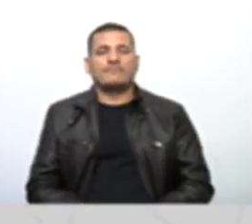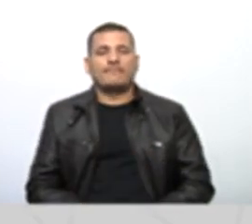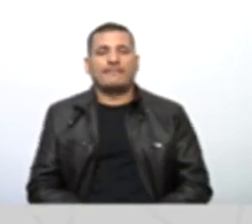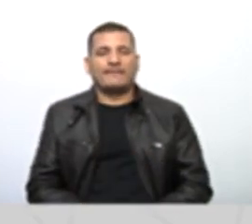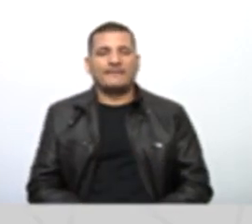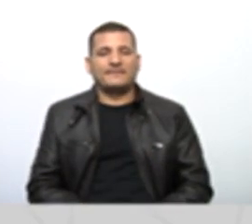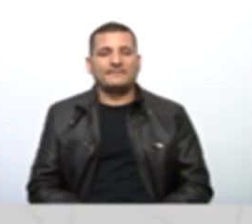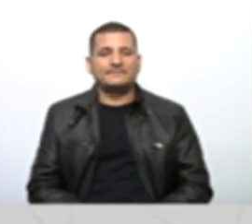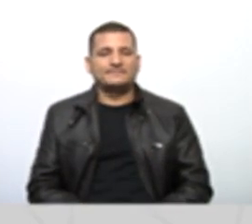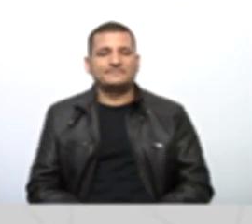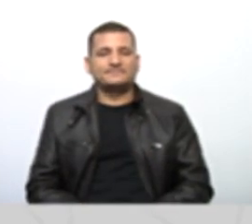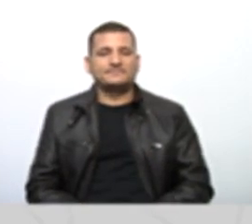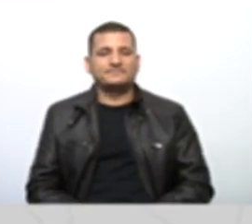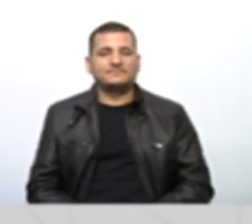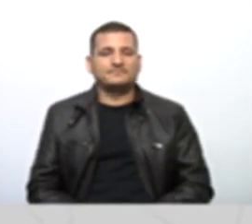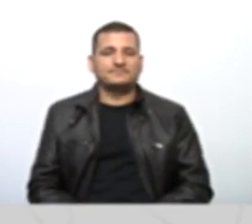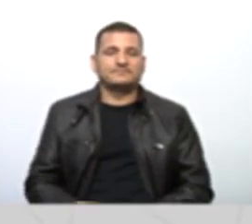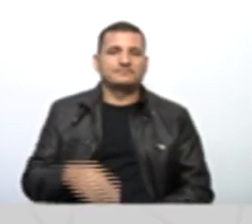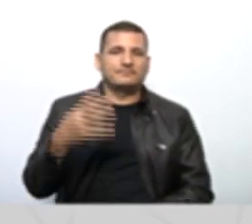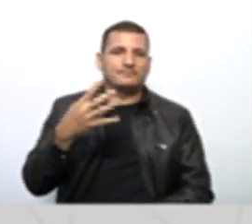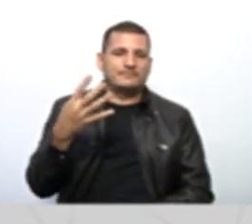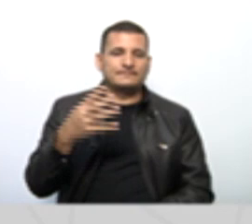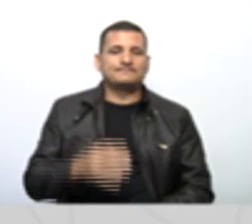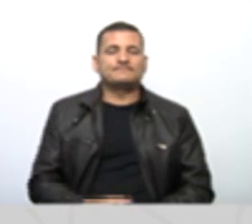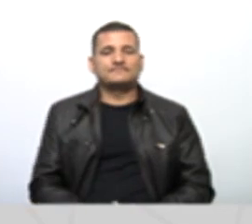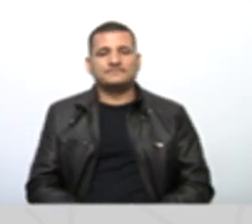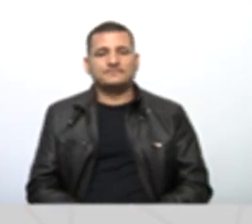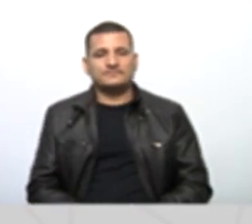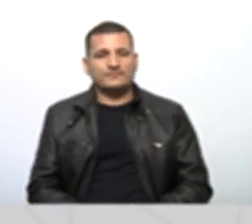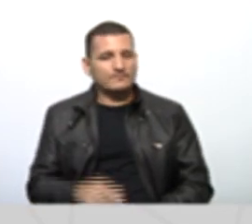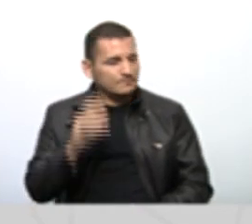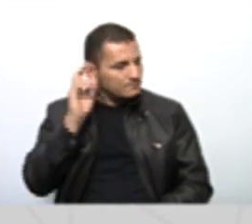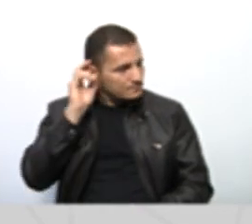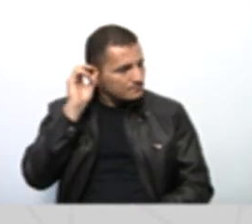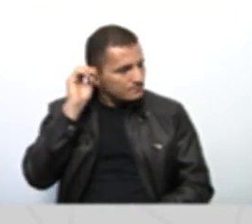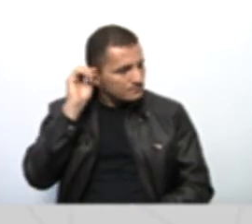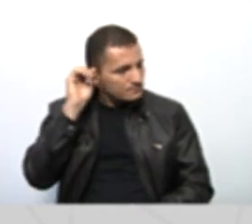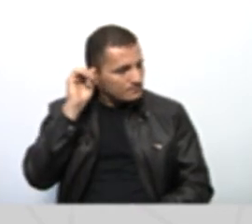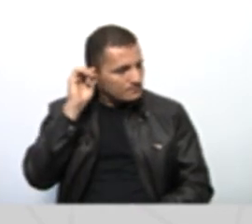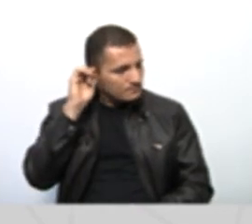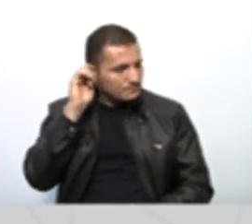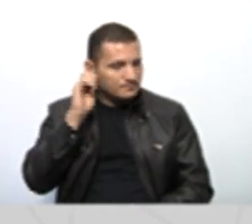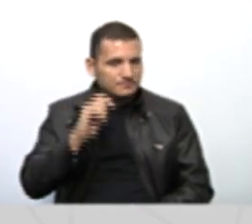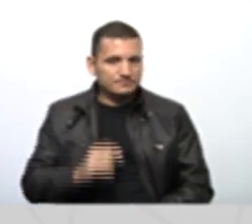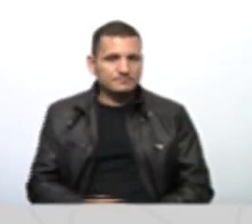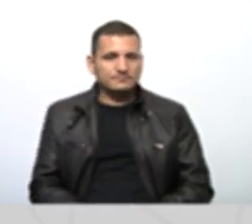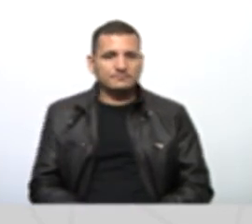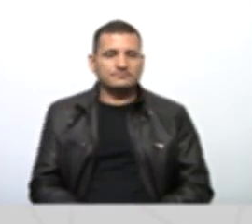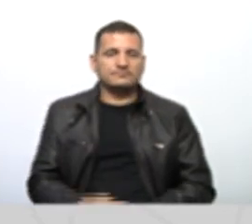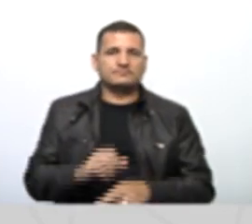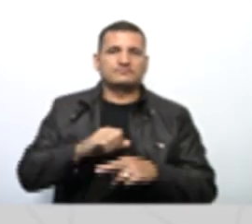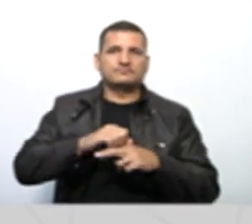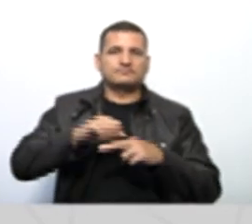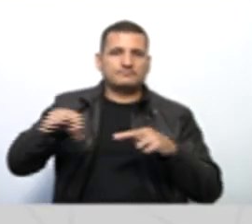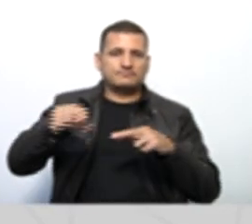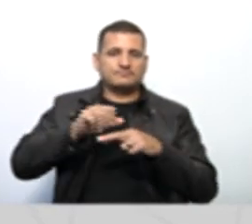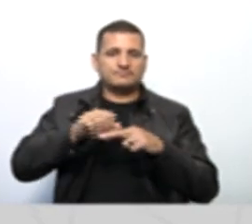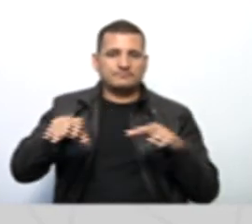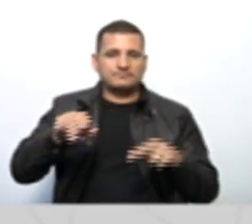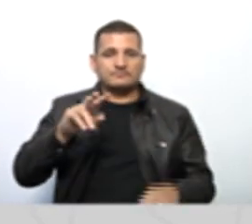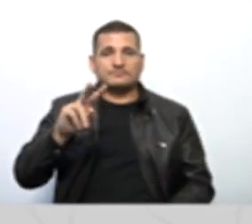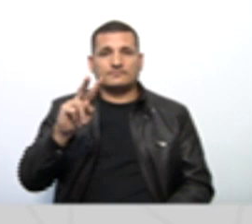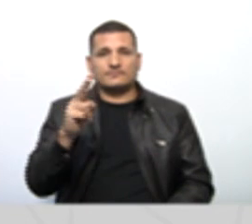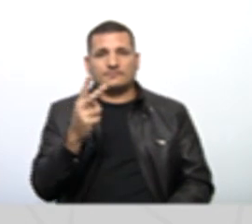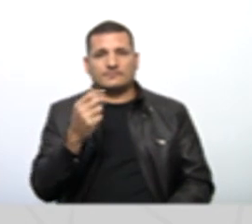pessoal questão número 4 olha só começou a ficar interessante no modo de transmissão ralf